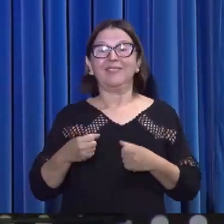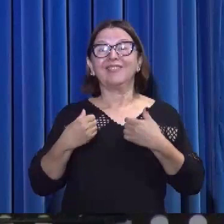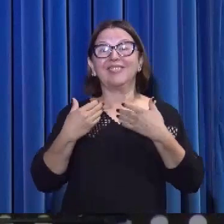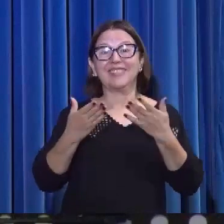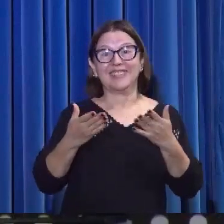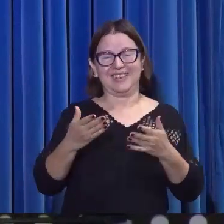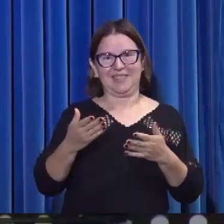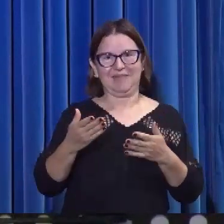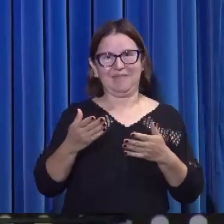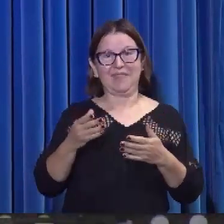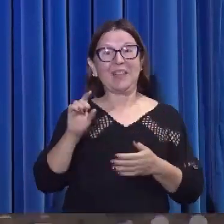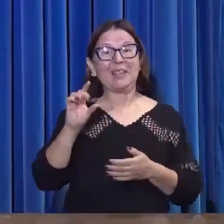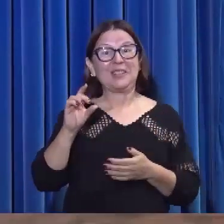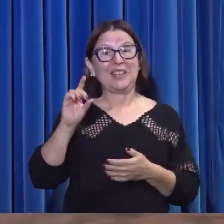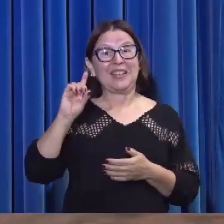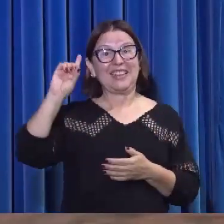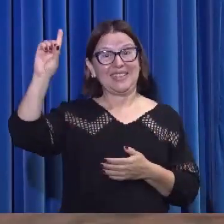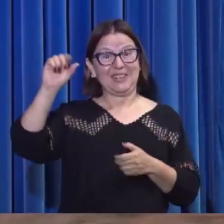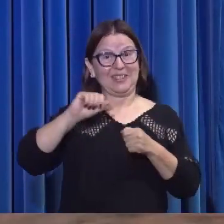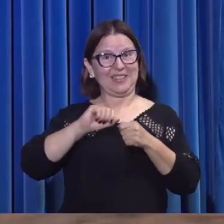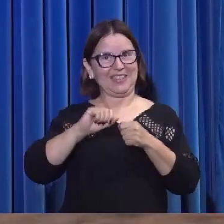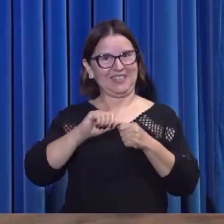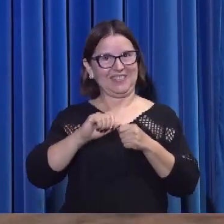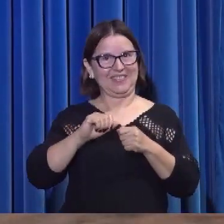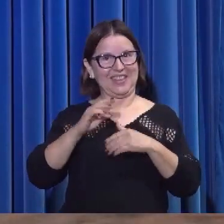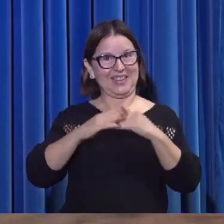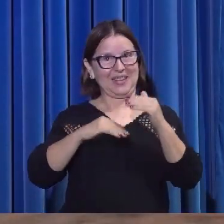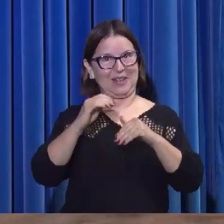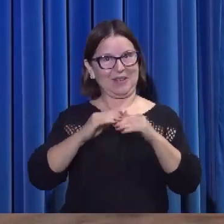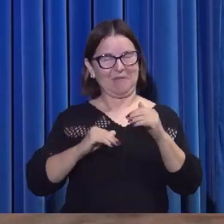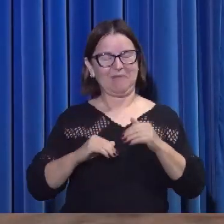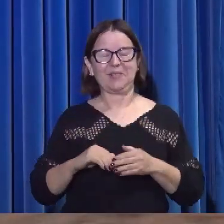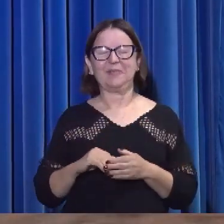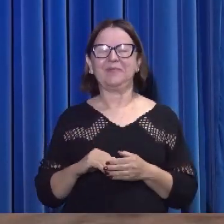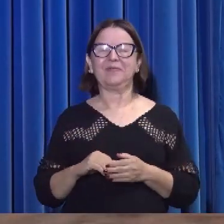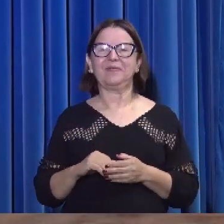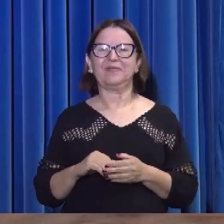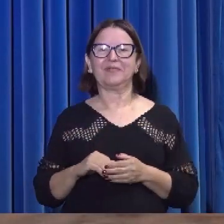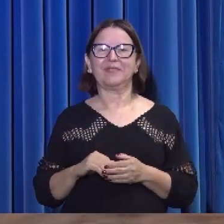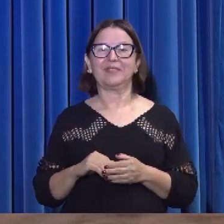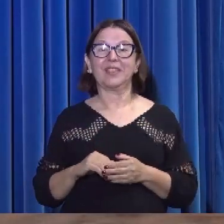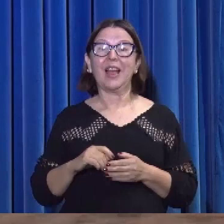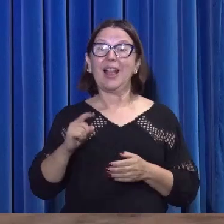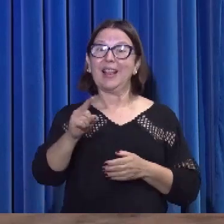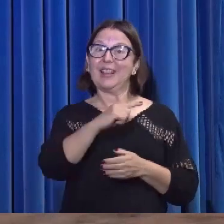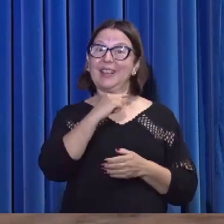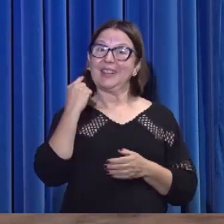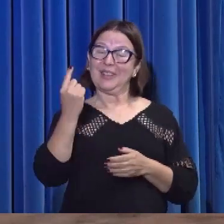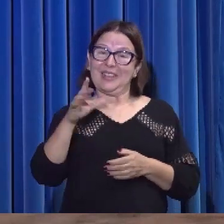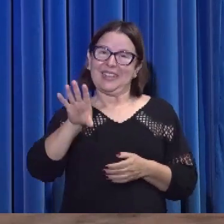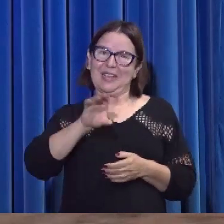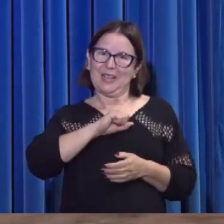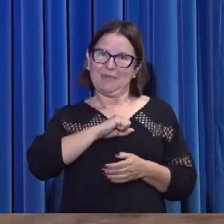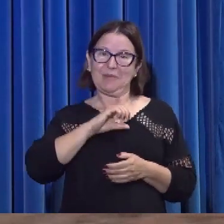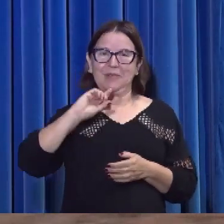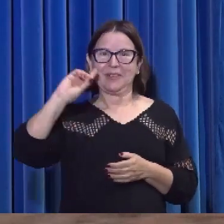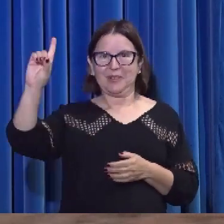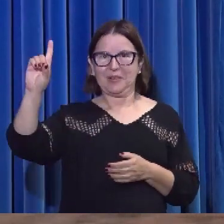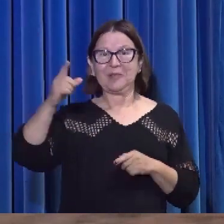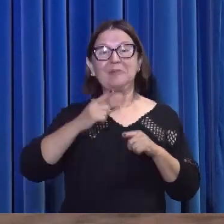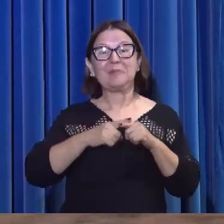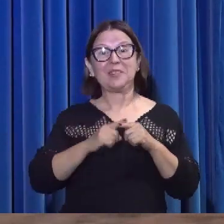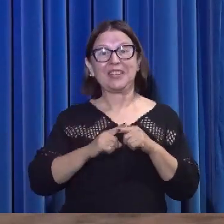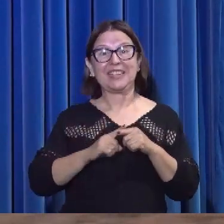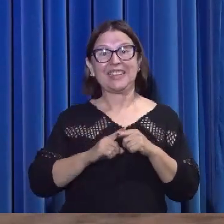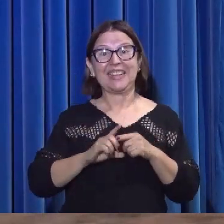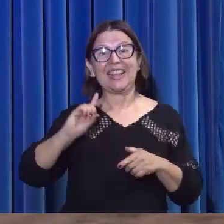quem faz. Você lembra quando João diz: nós o amamos porque Ele nos amou primeiro. Se